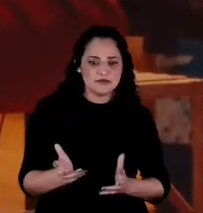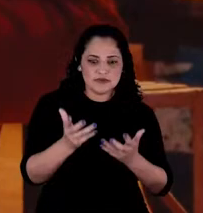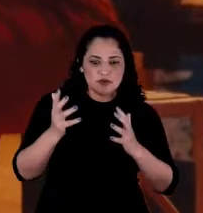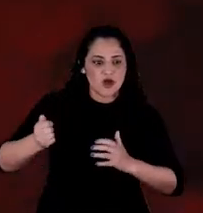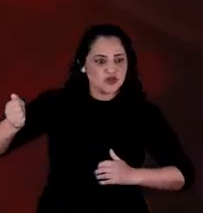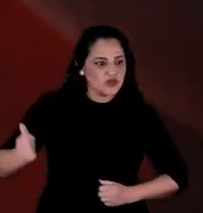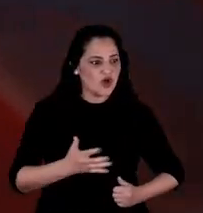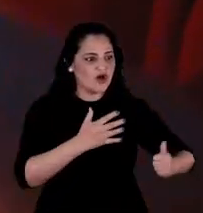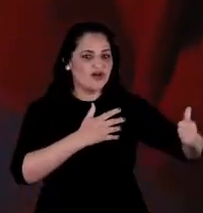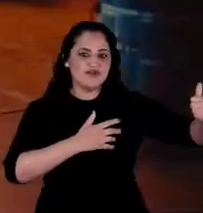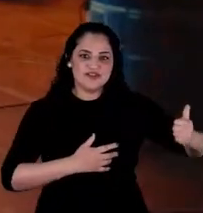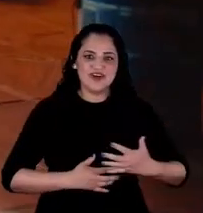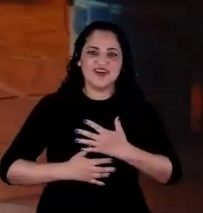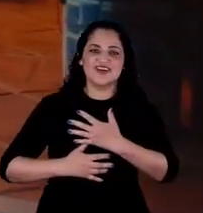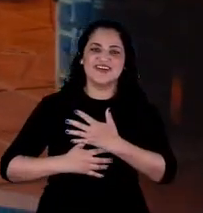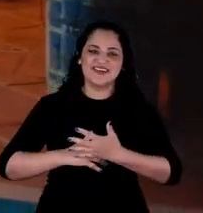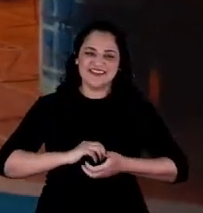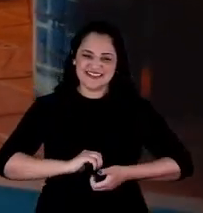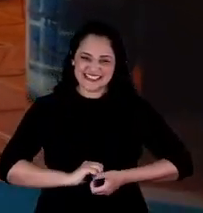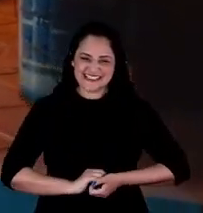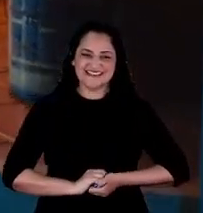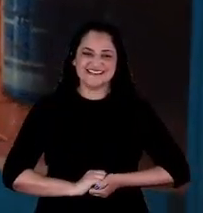promove inovações